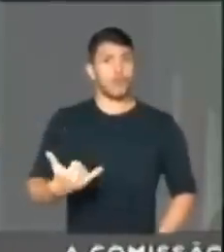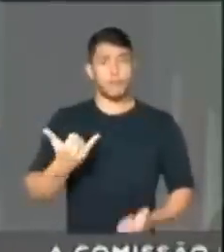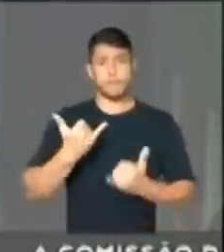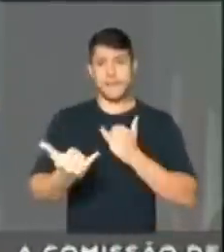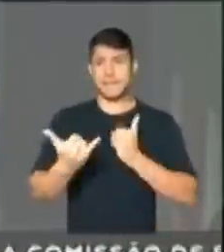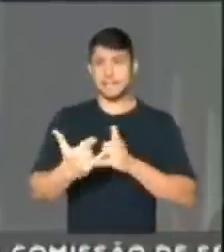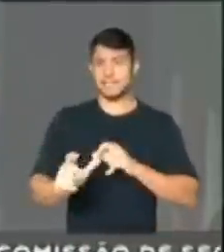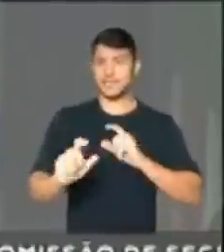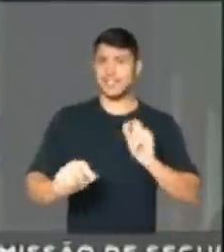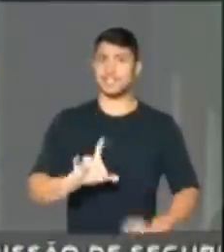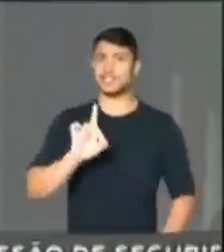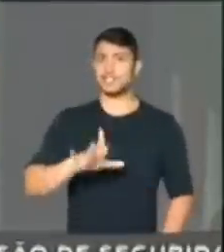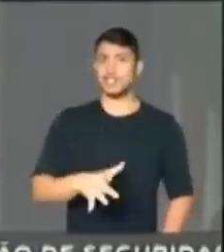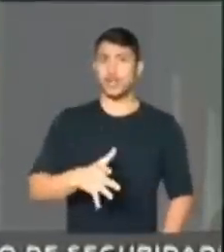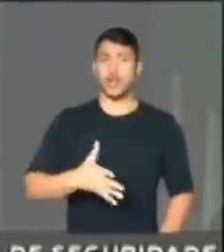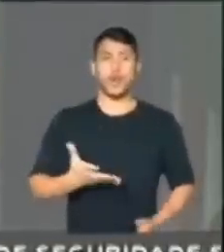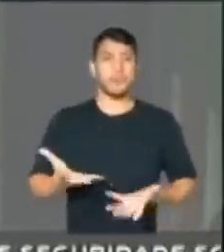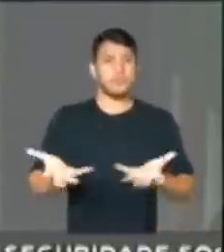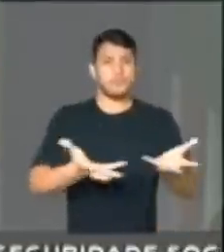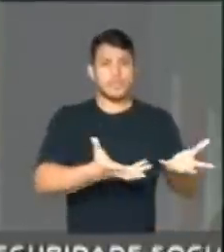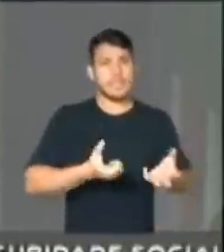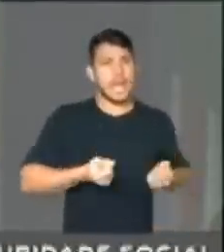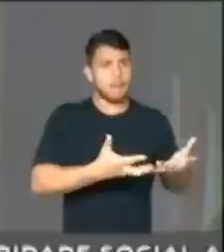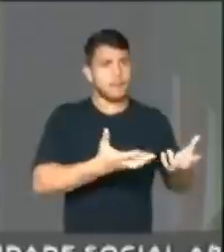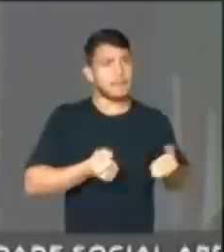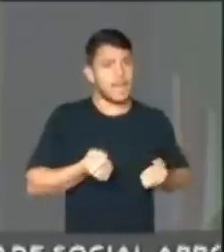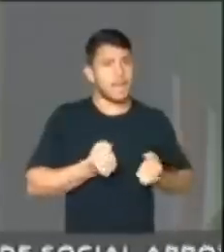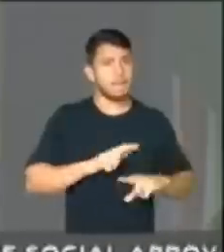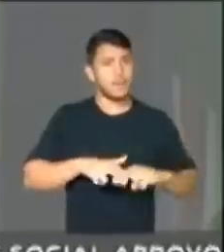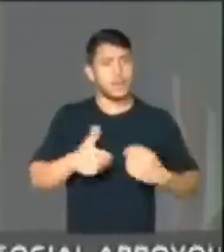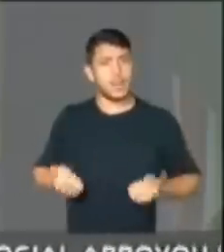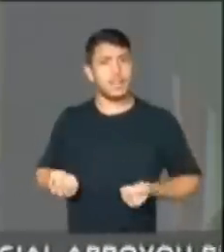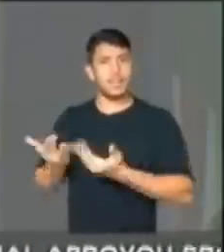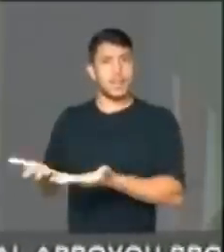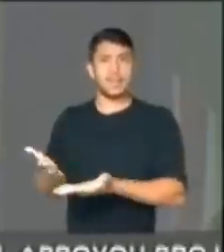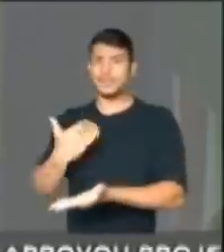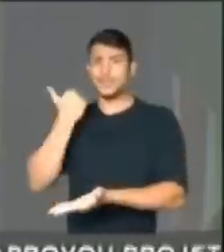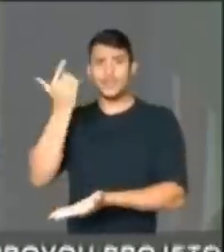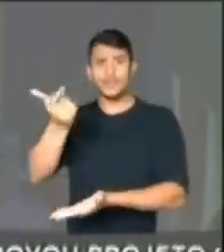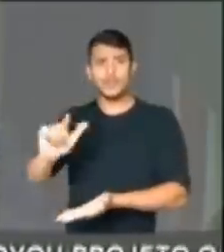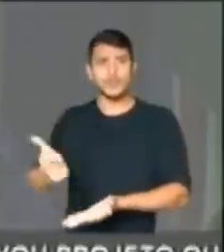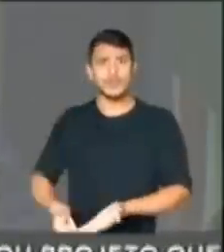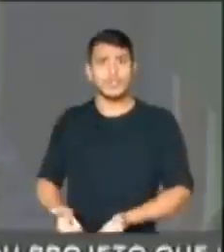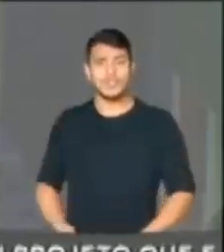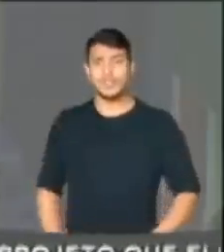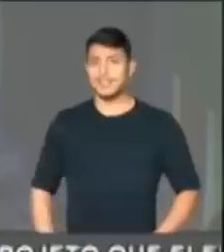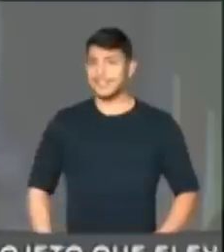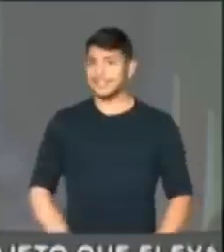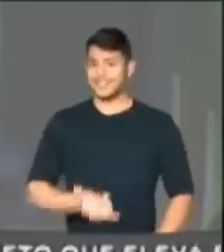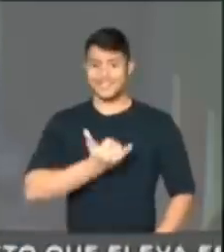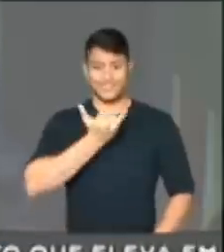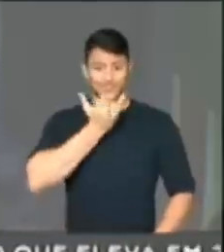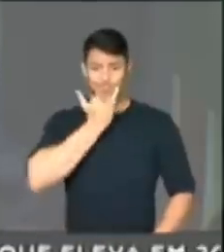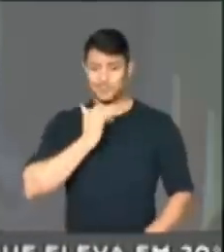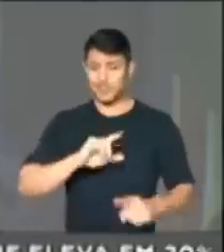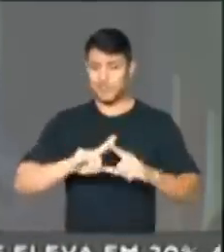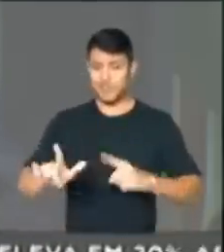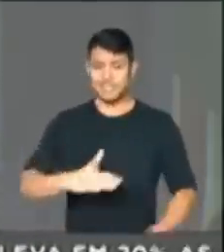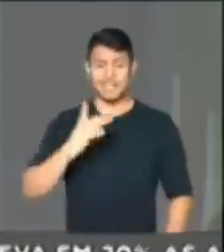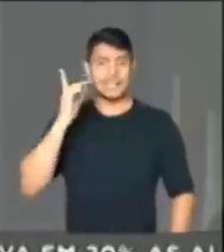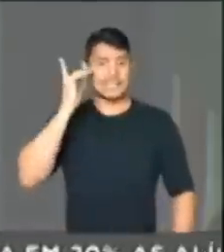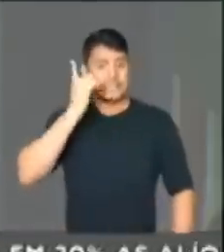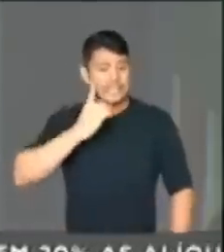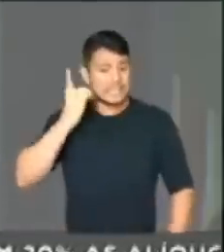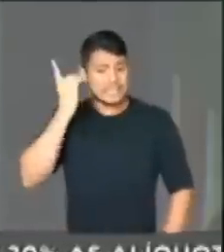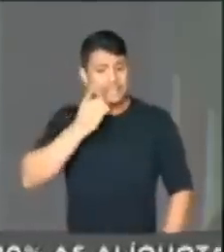da cá, porque o toma lá é com cheque sem fundo. Os deputados vão ficar só com